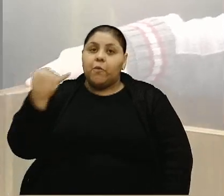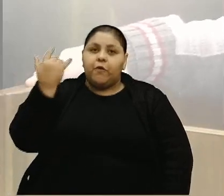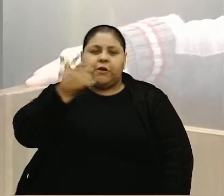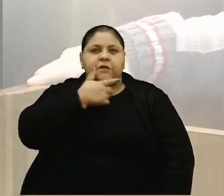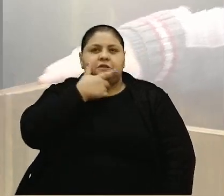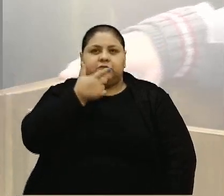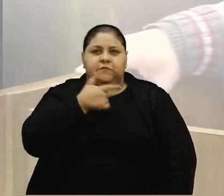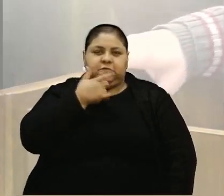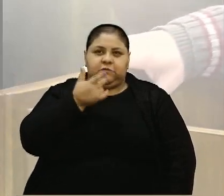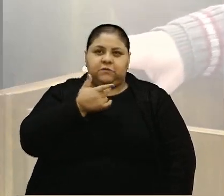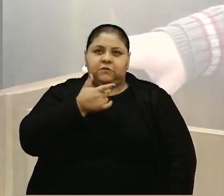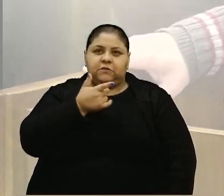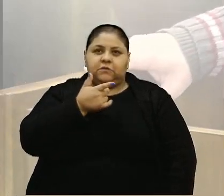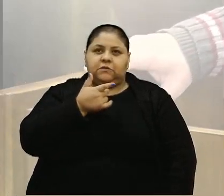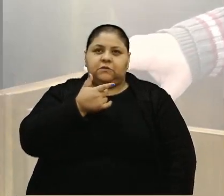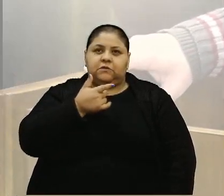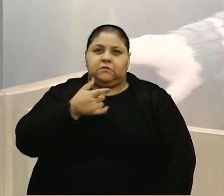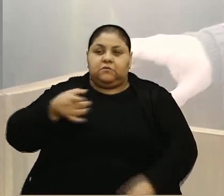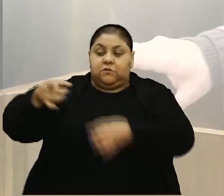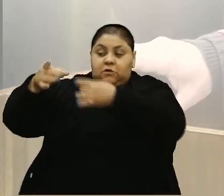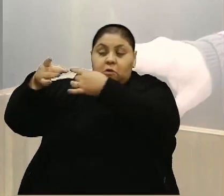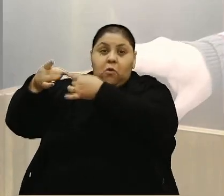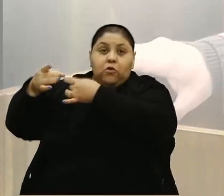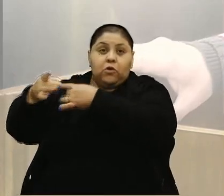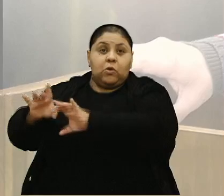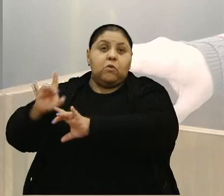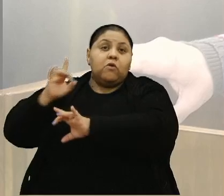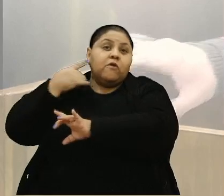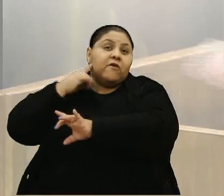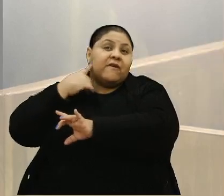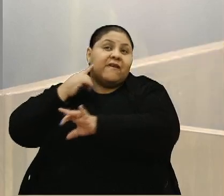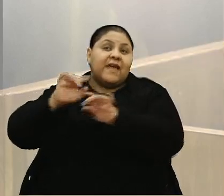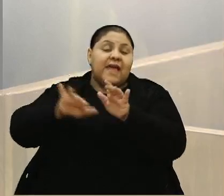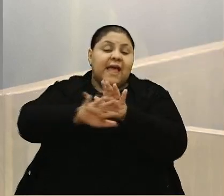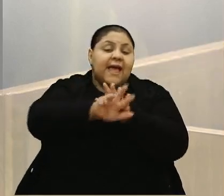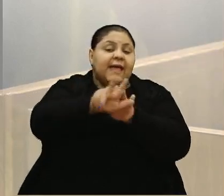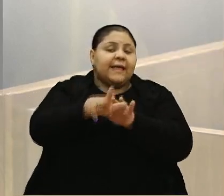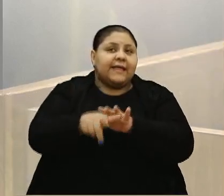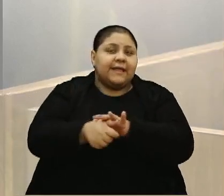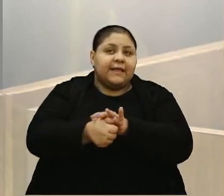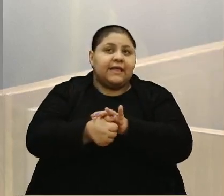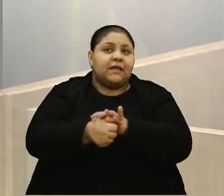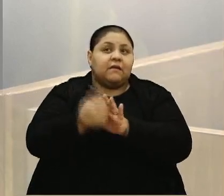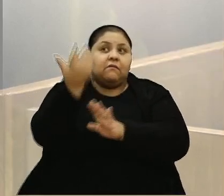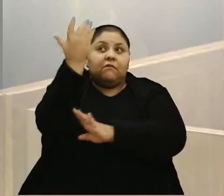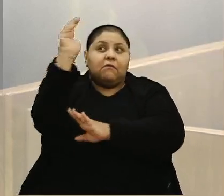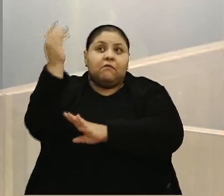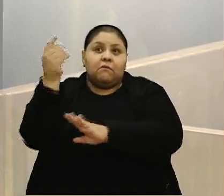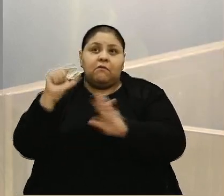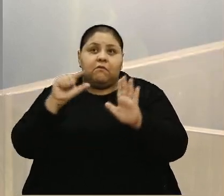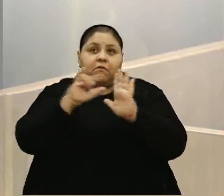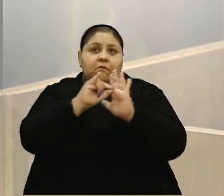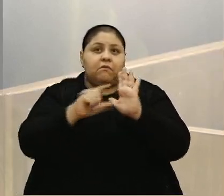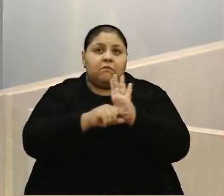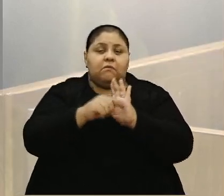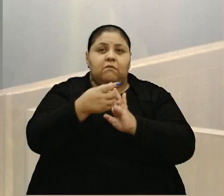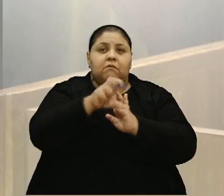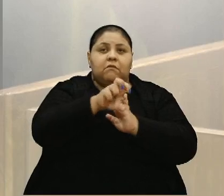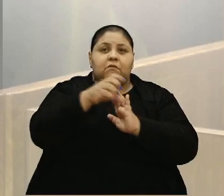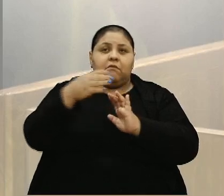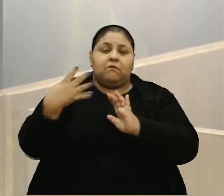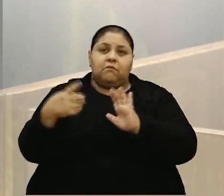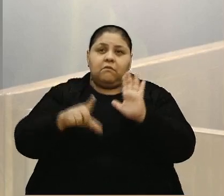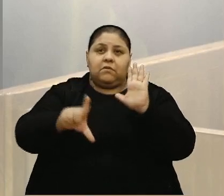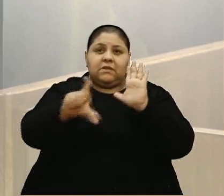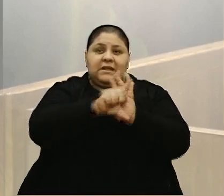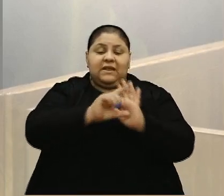destacar que o descarte irregular de lixo é crime ambiental, previsto no artigo 54 da Lei